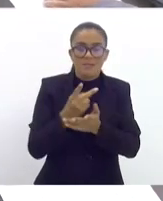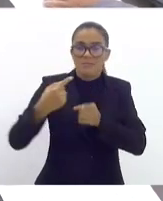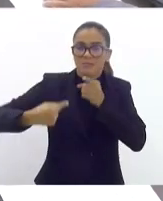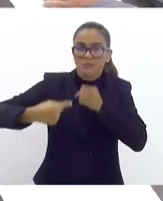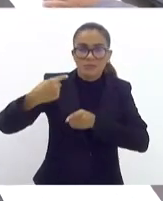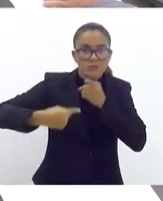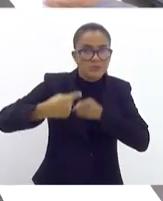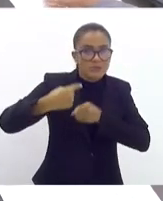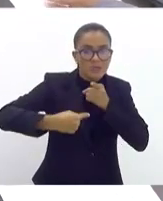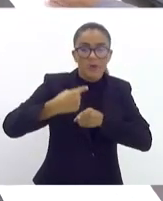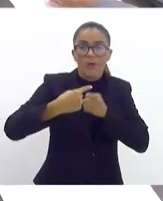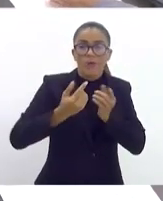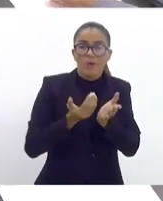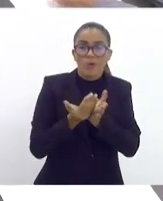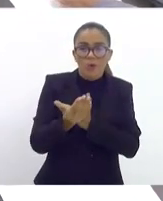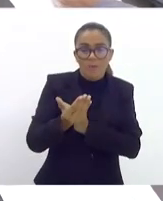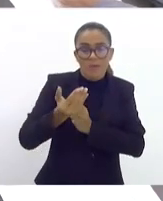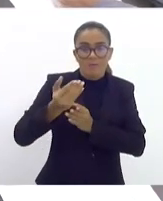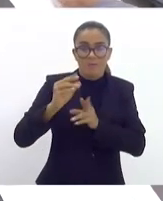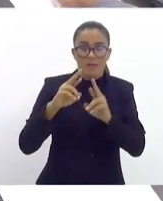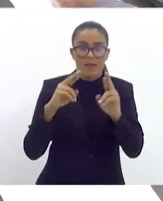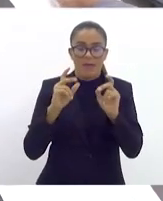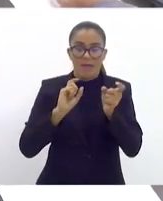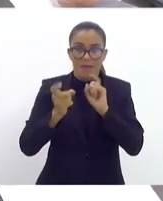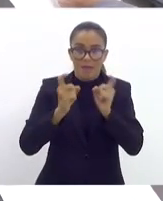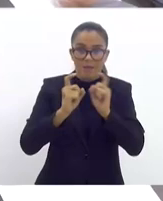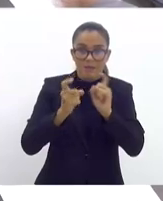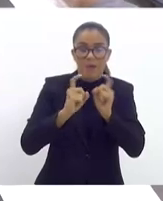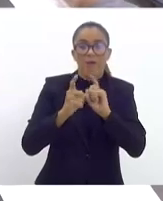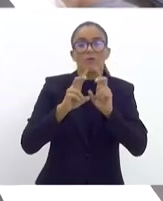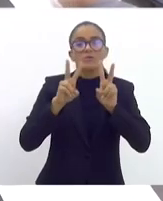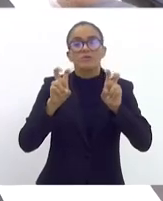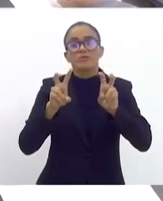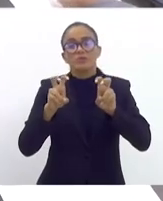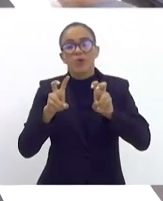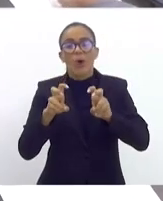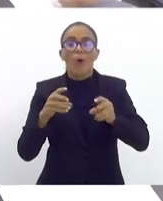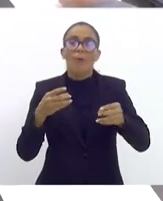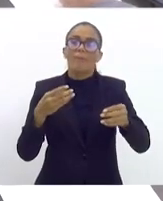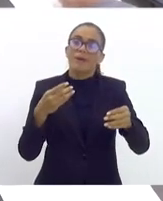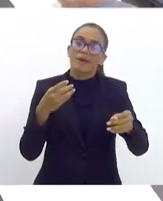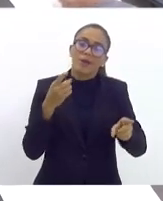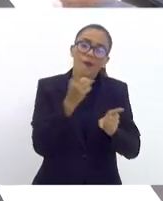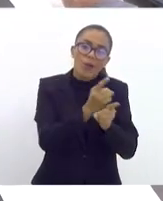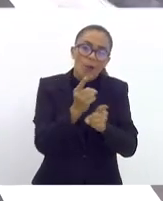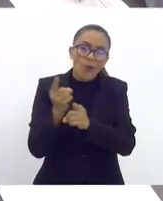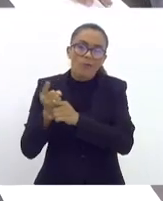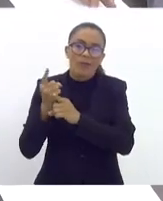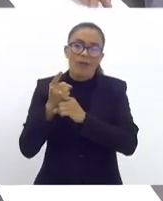no começo da nossa reunião o enfrentamento da inconstitucionalidade